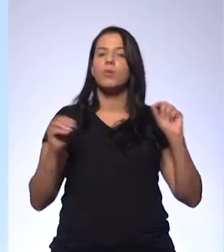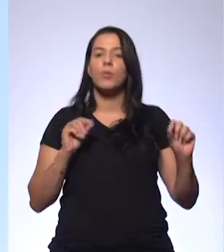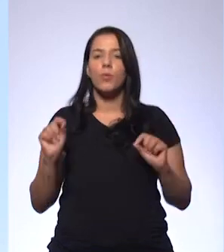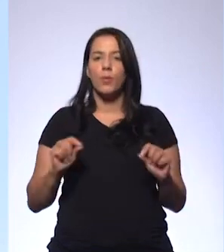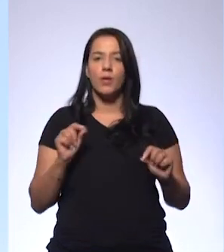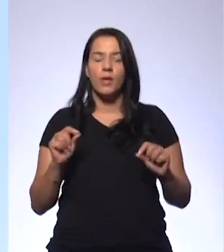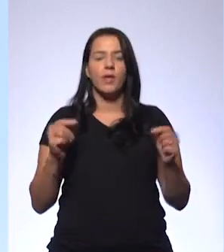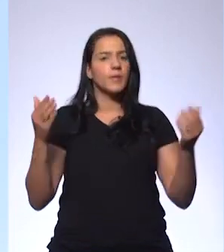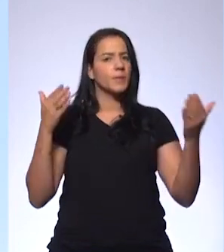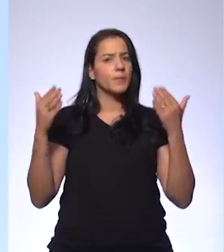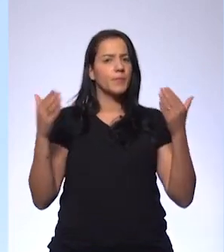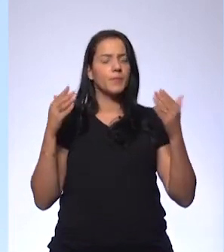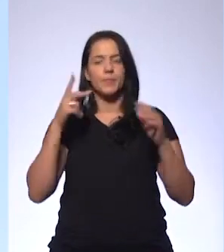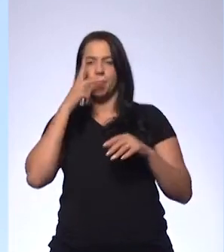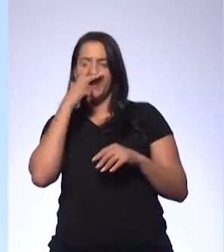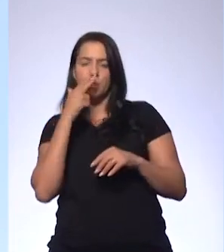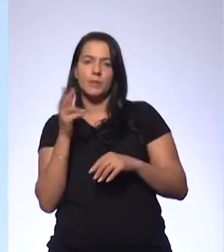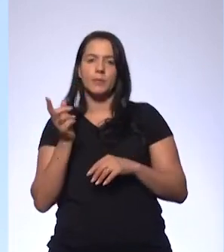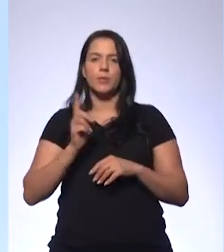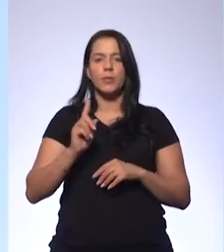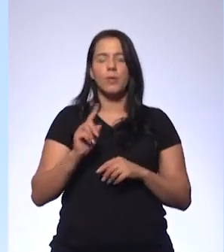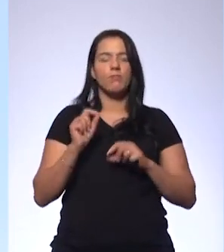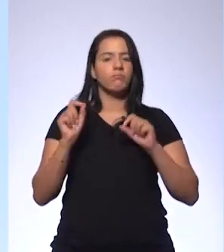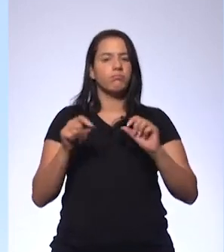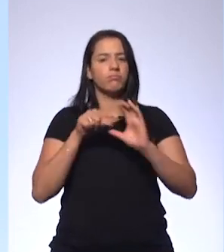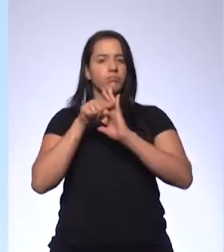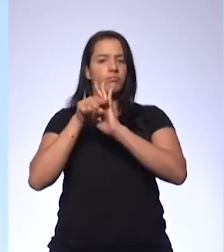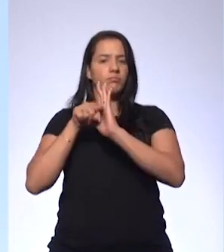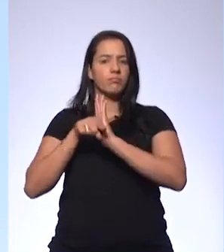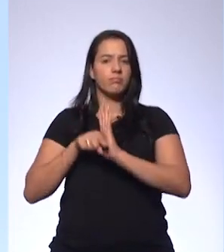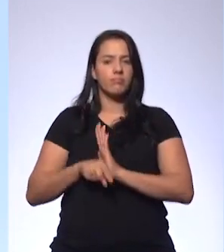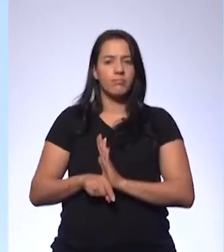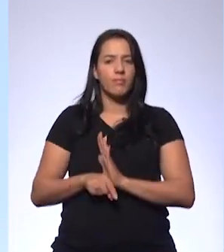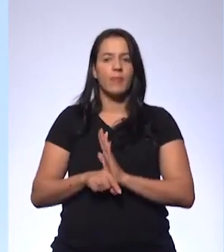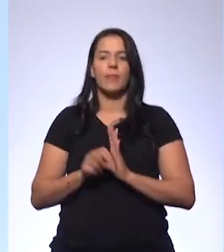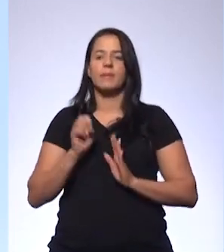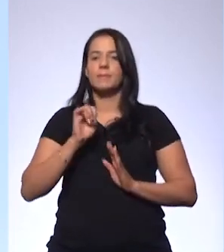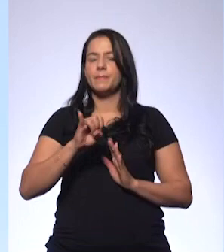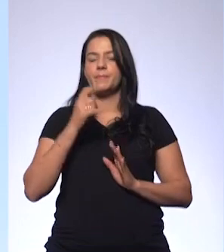tem levado isso em consideração. Então, se a gente